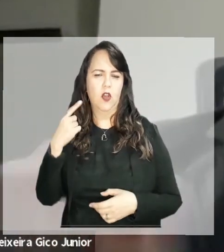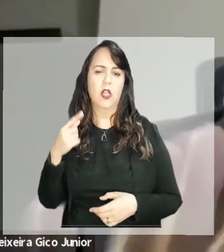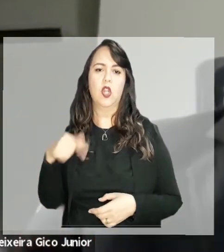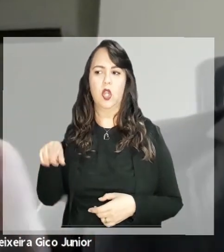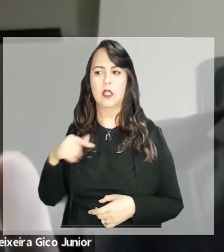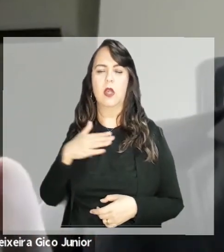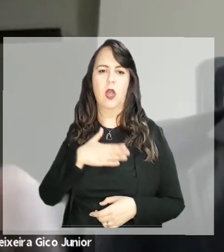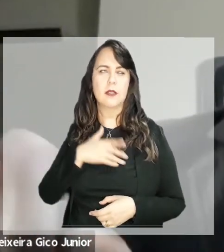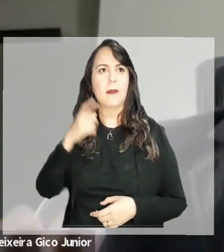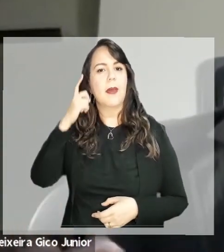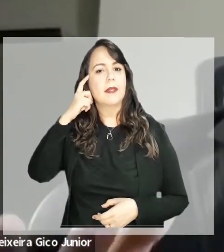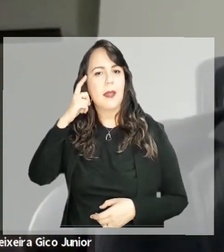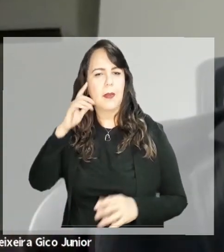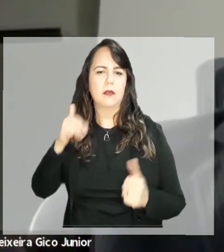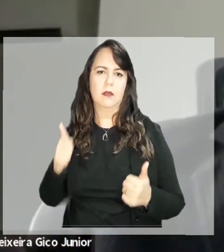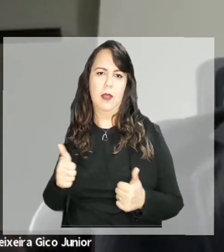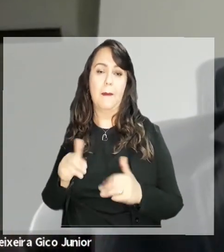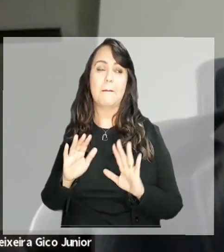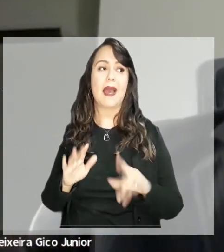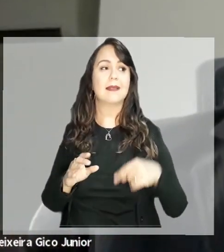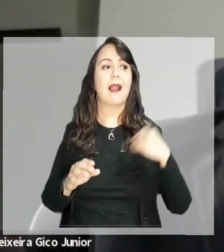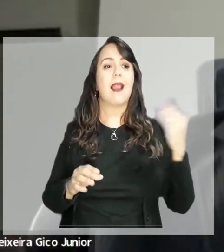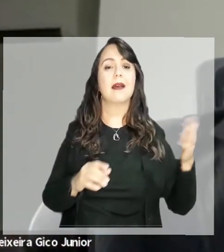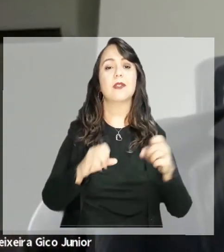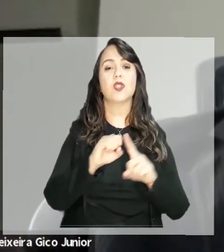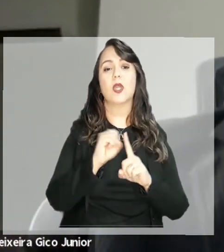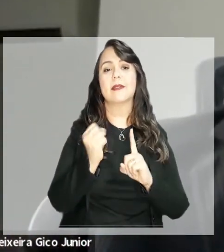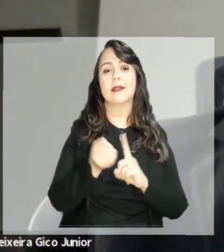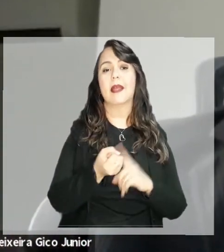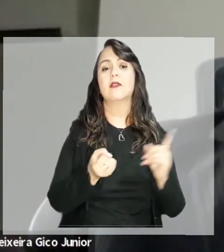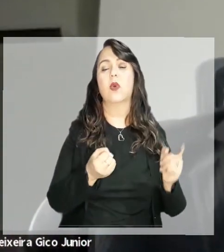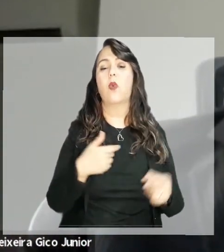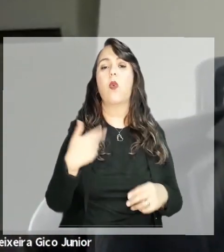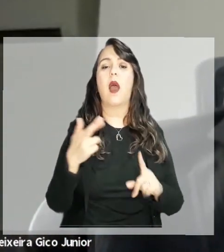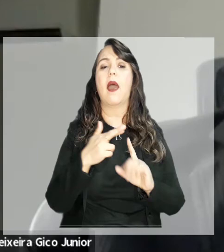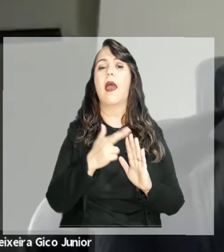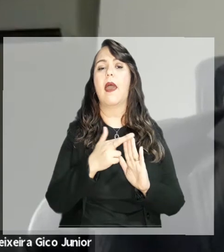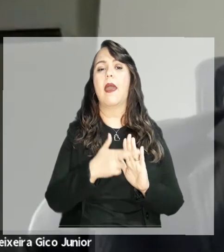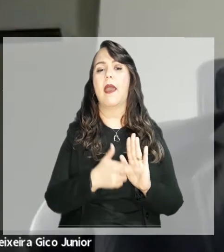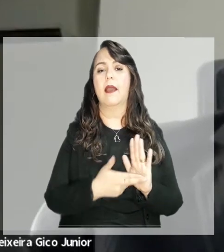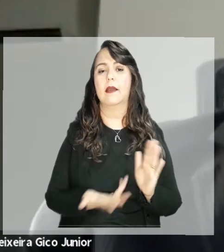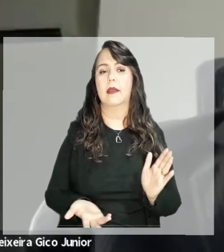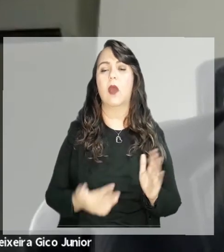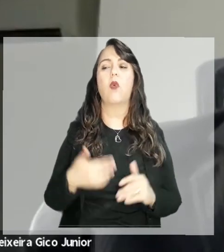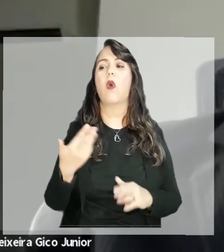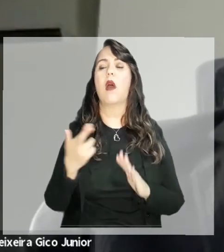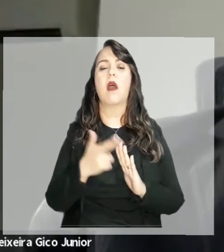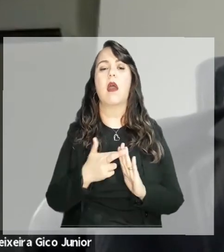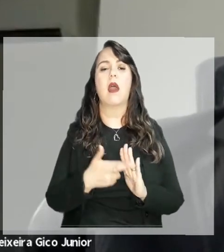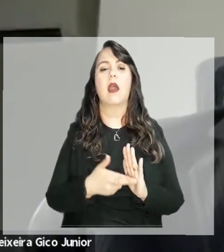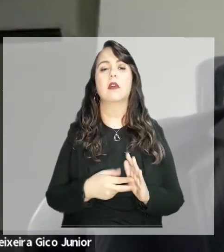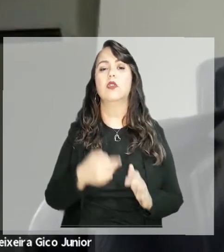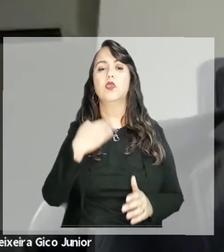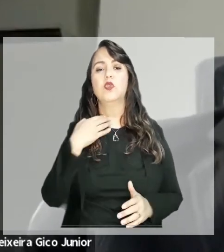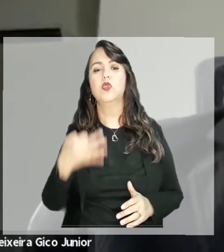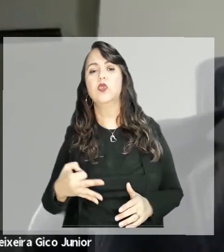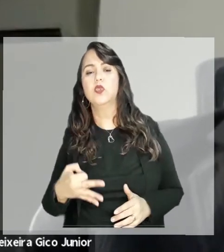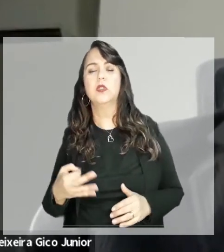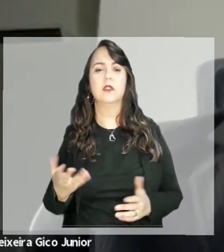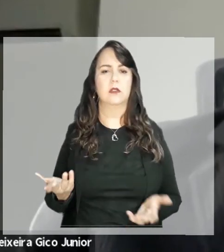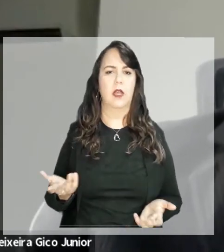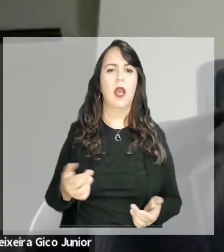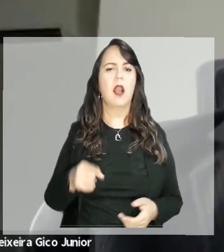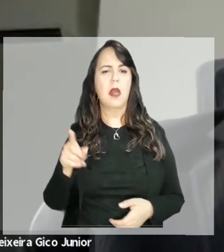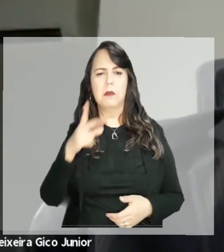para a sociedade é a regra jurídica. Eles querem saber a regra do jogo. O pessoal que quer jogar bola, eles querem saber se pode dar carrinho ou não pode dar carrinho. Eles querem saber qual que é a regra